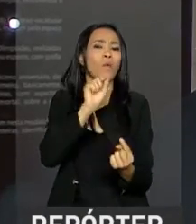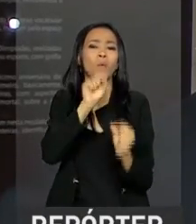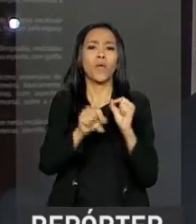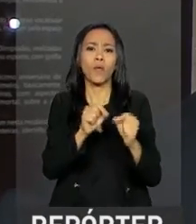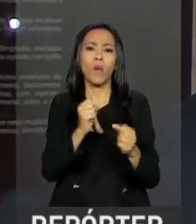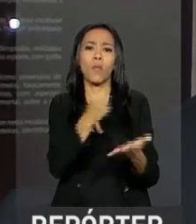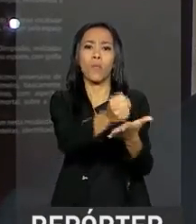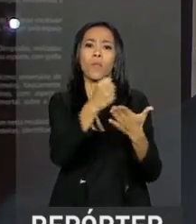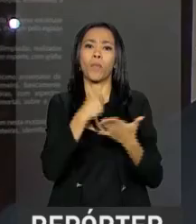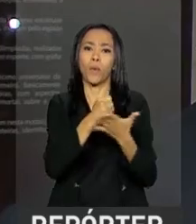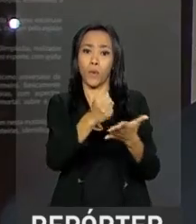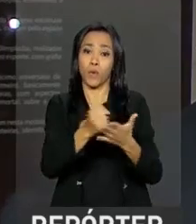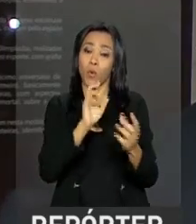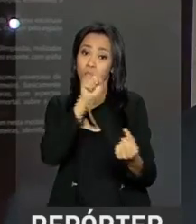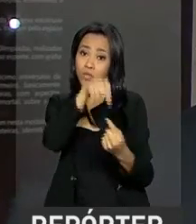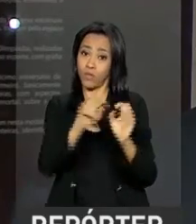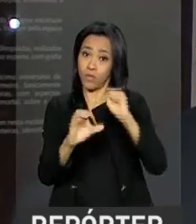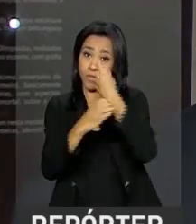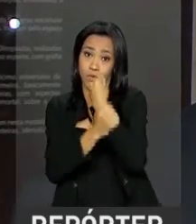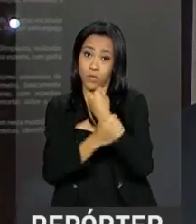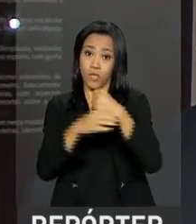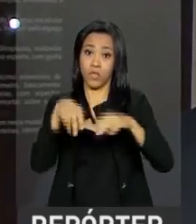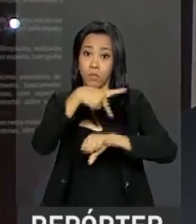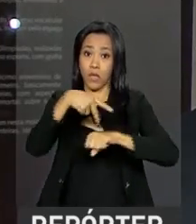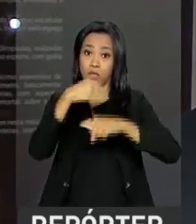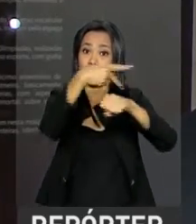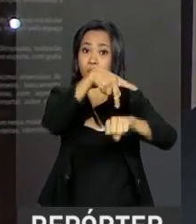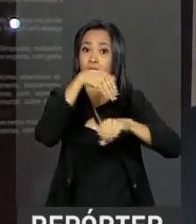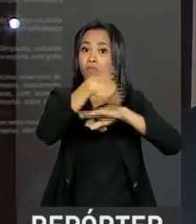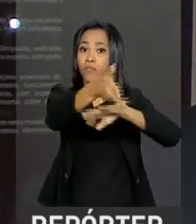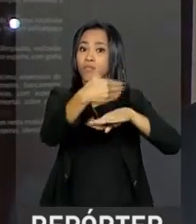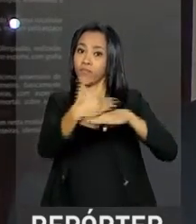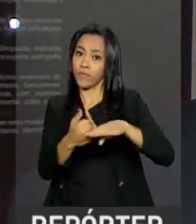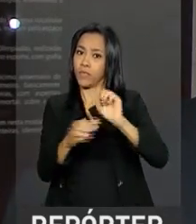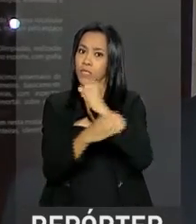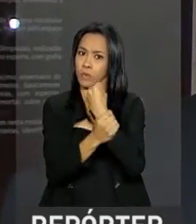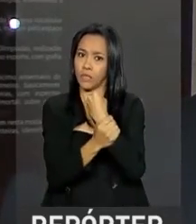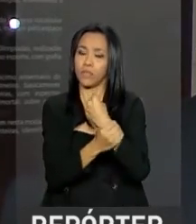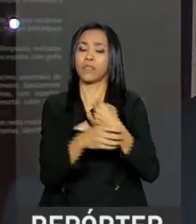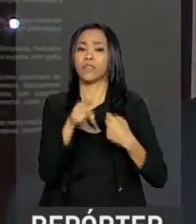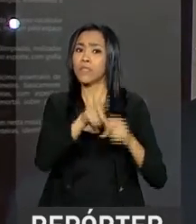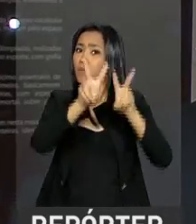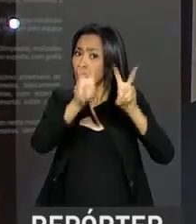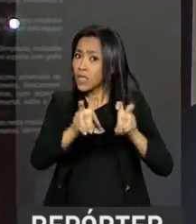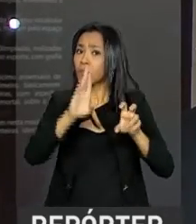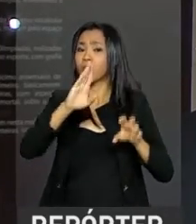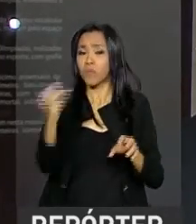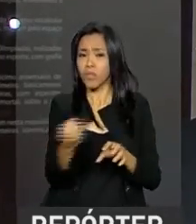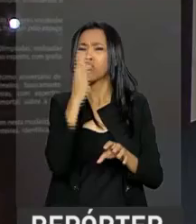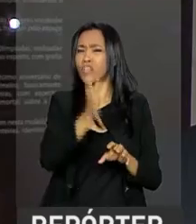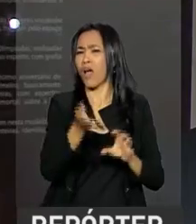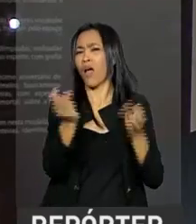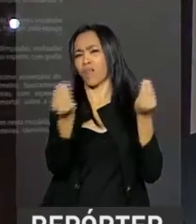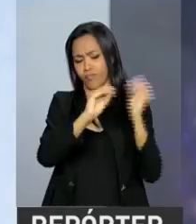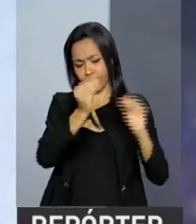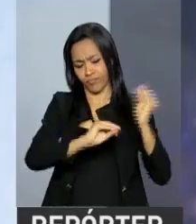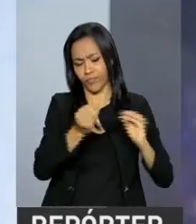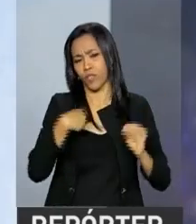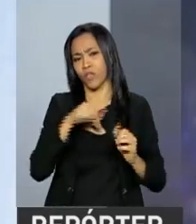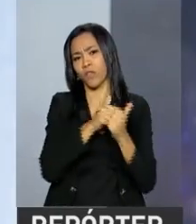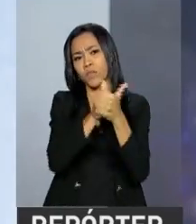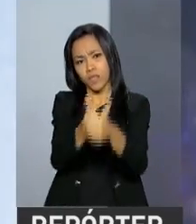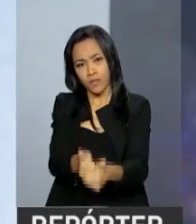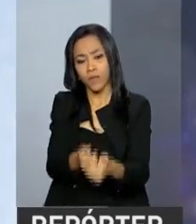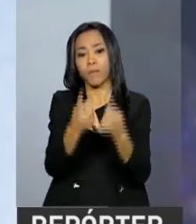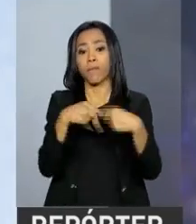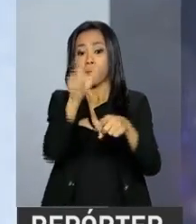cooperação entre os países visando a segurança das fronteiras, um tema importantíssimo para o Brasil. São linhas de ação que já foram traçadas e nós vamos seguir. O